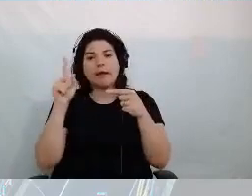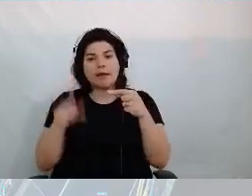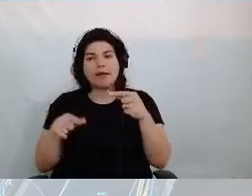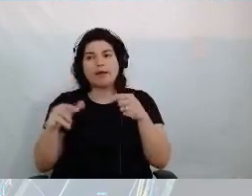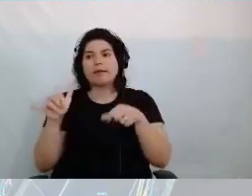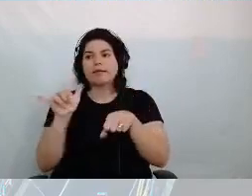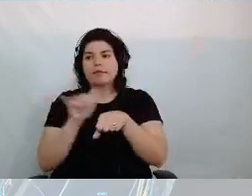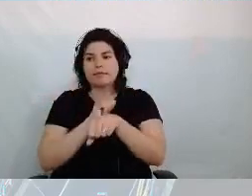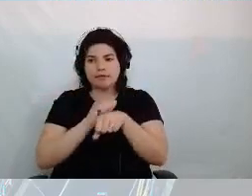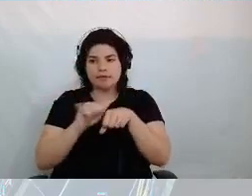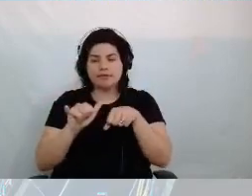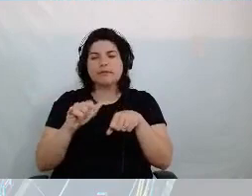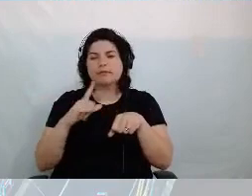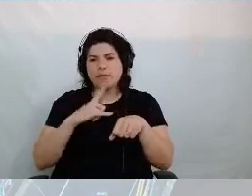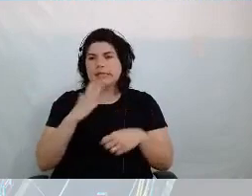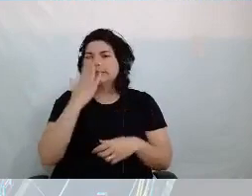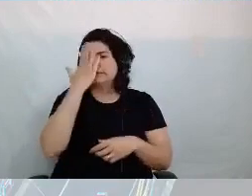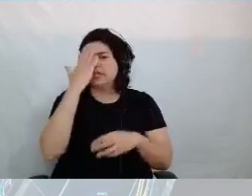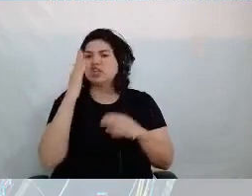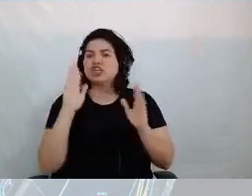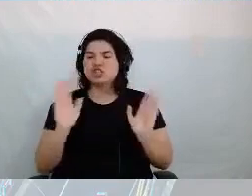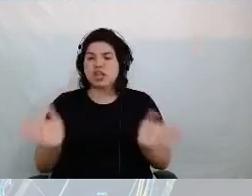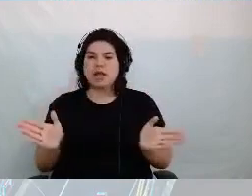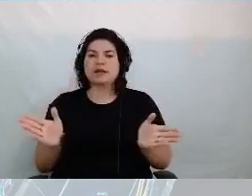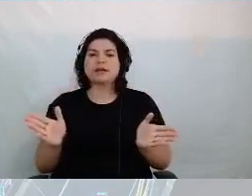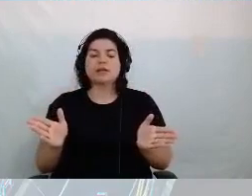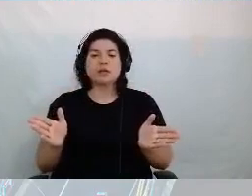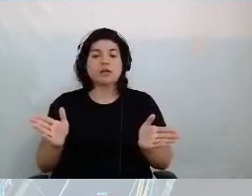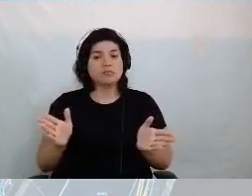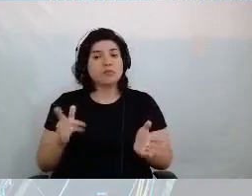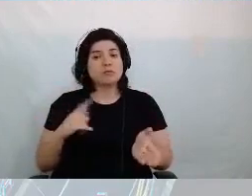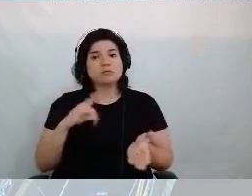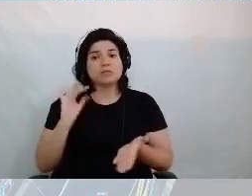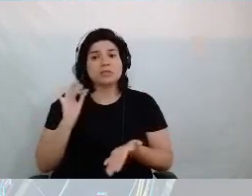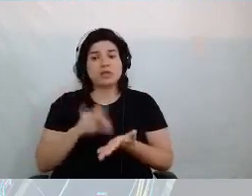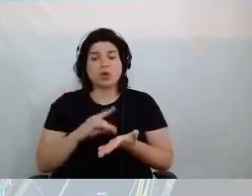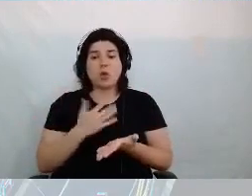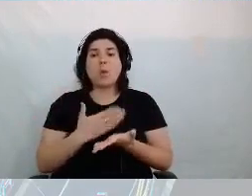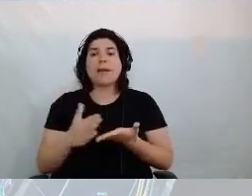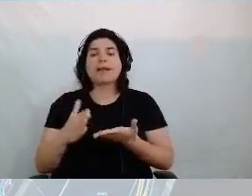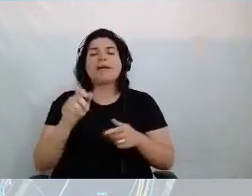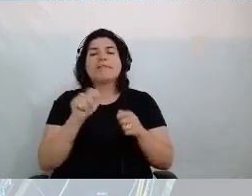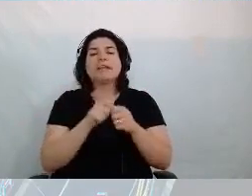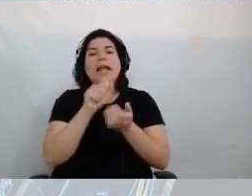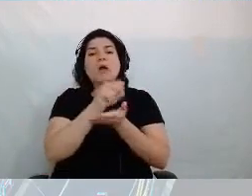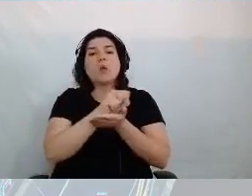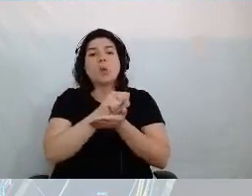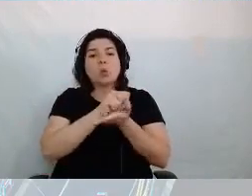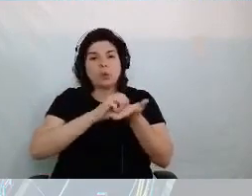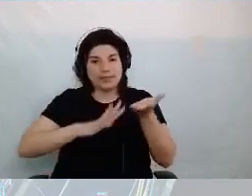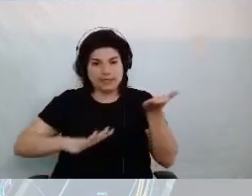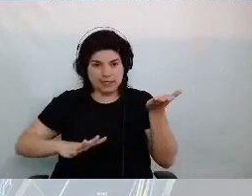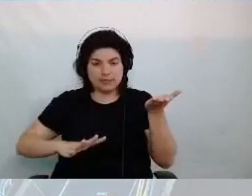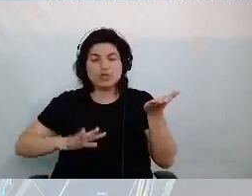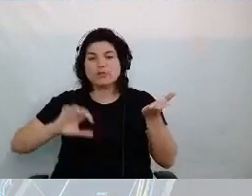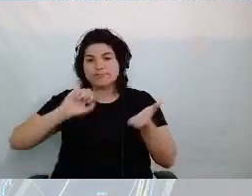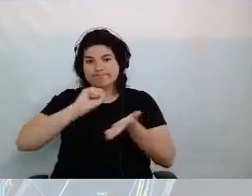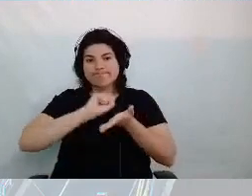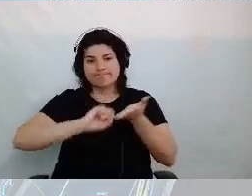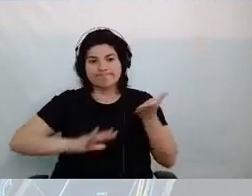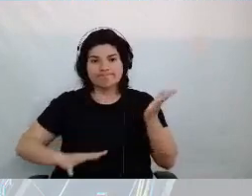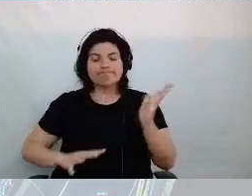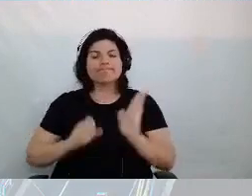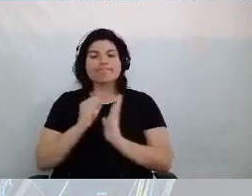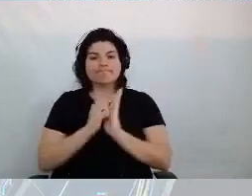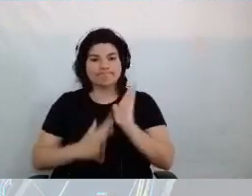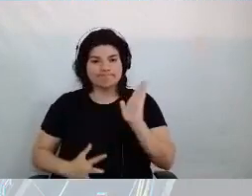estratégia traçada, eu vou para, de fato, a concepção do script. Que é, de fato, desenvolver esse script